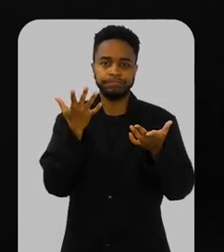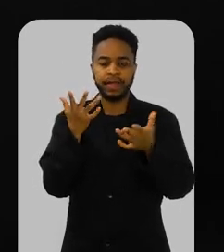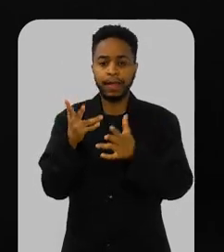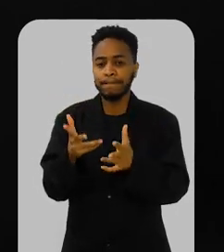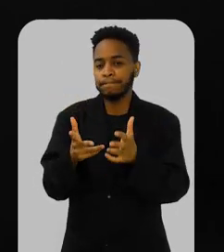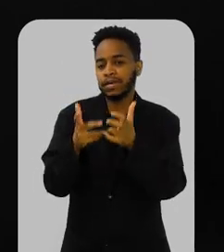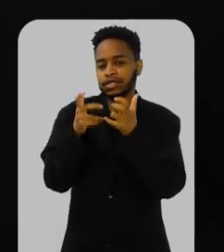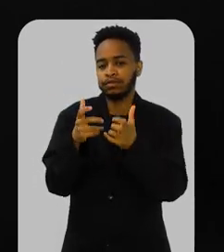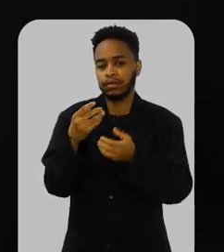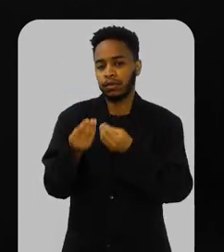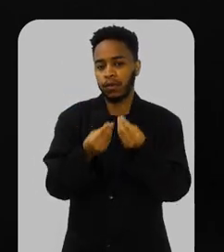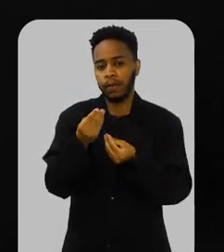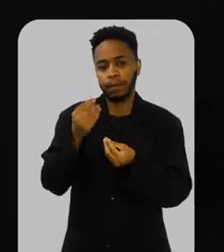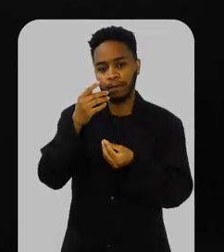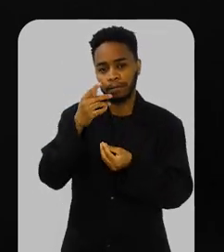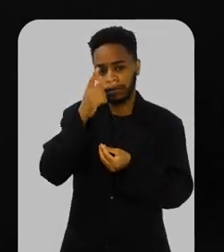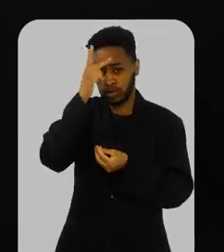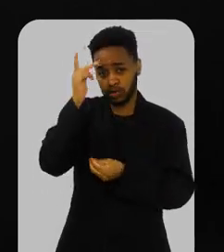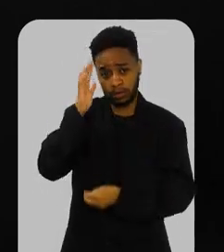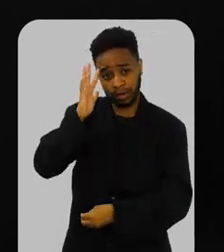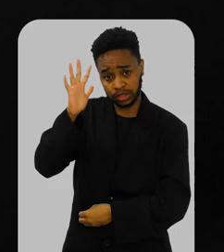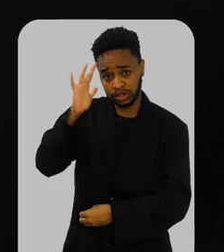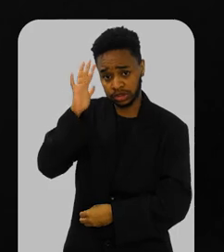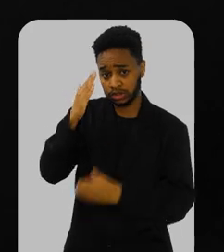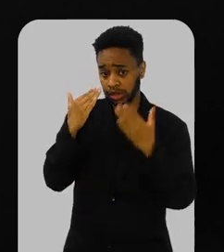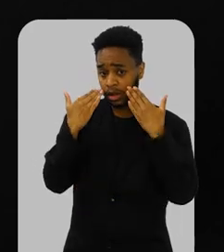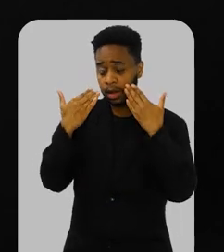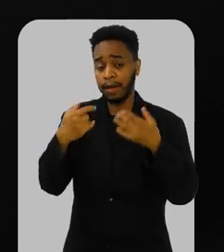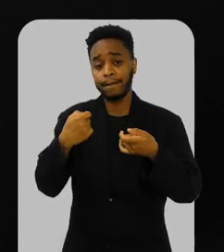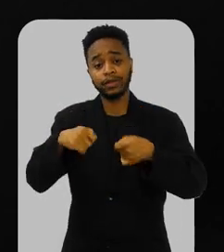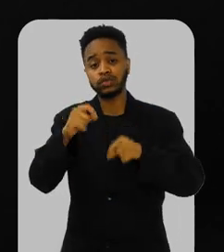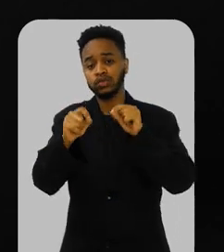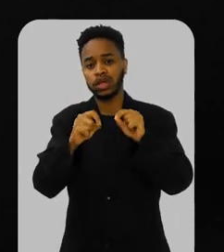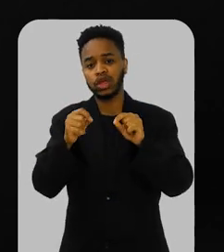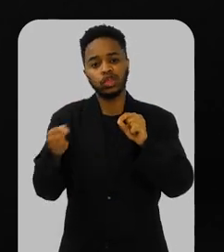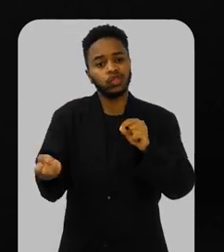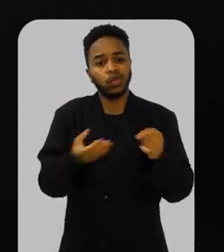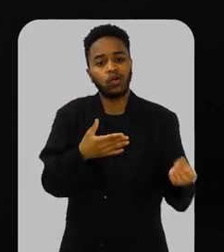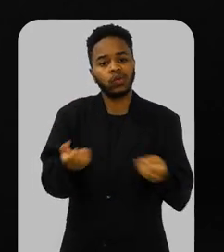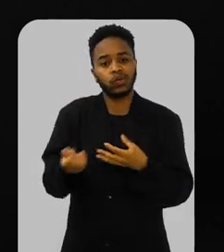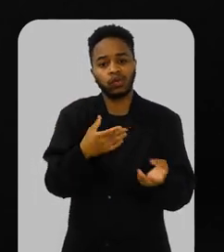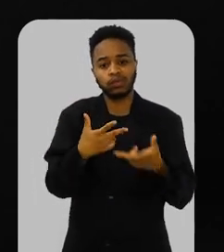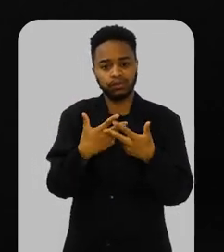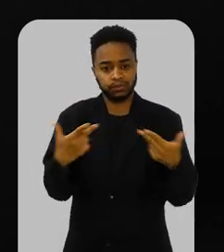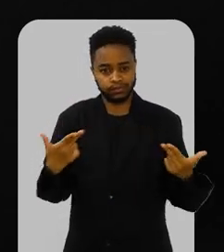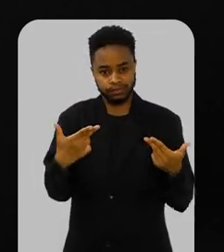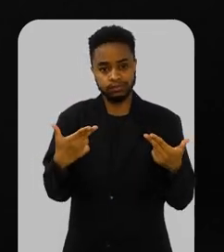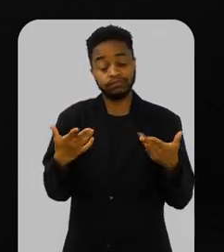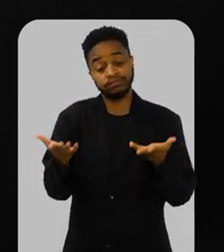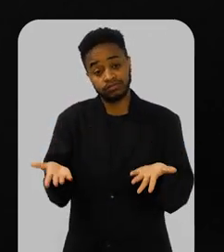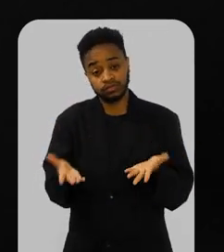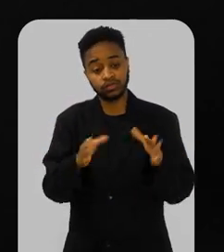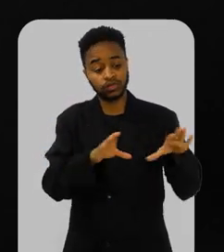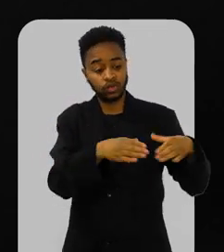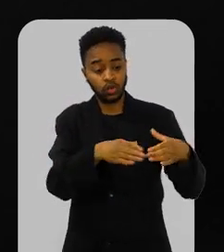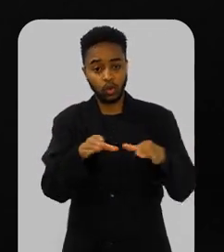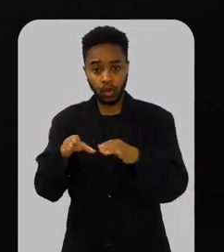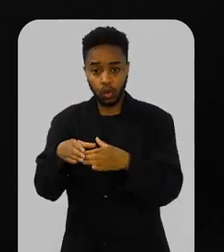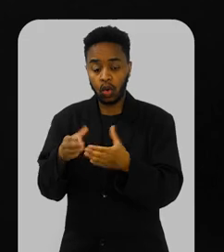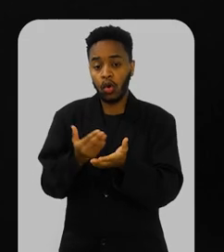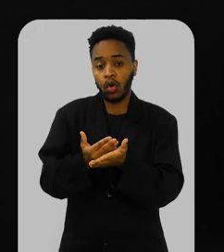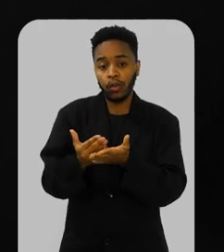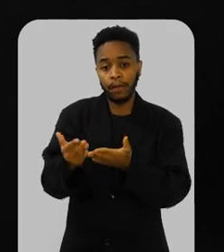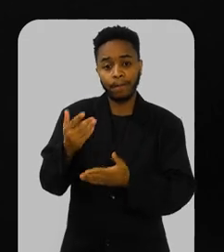pessoal pensa para apresentação, é que você precisa de algum atrativo novo. Então os bois começaram a pensar o que,